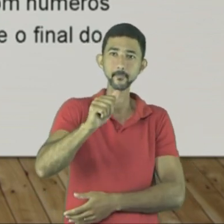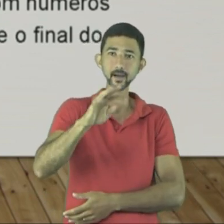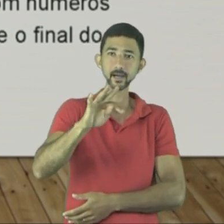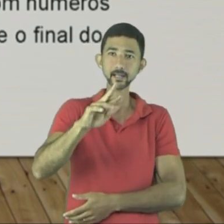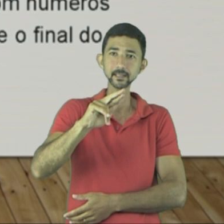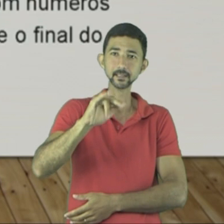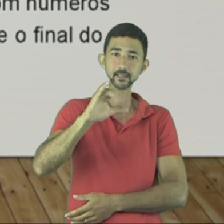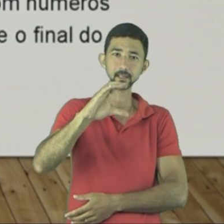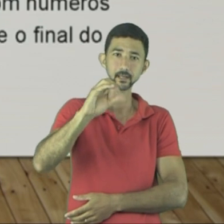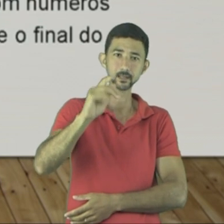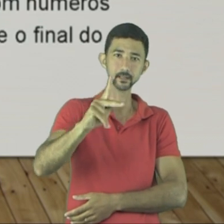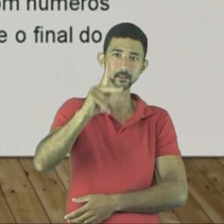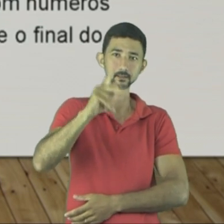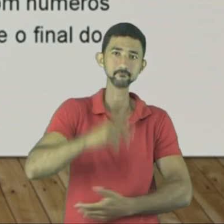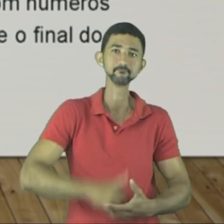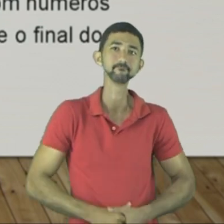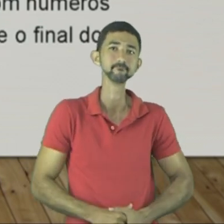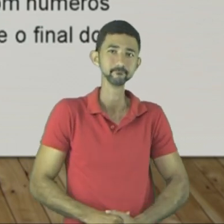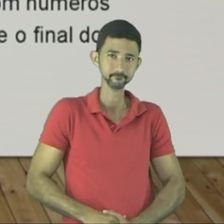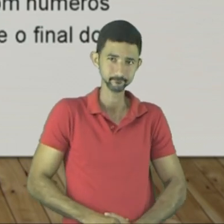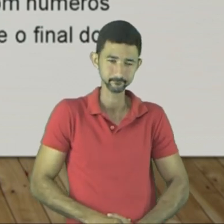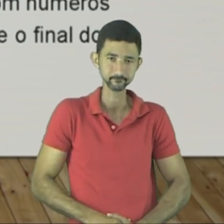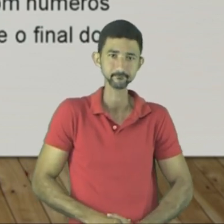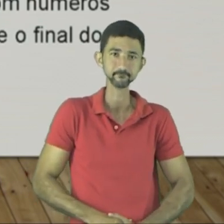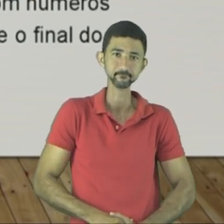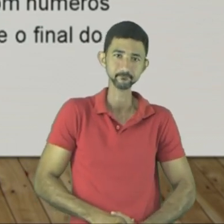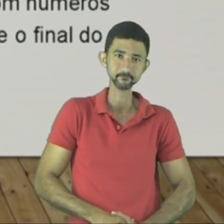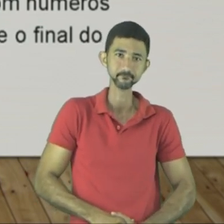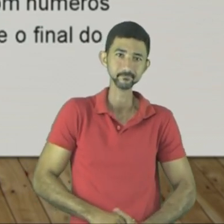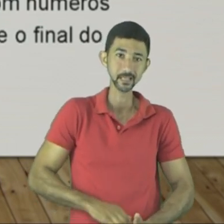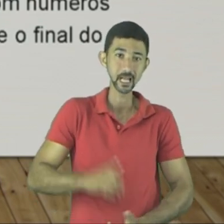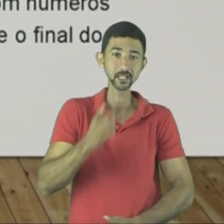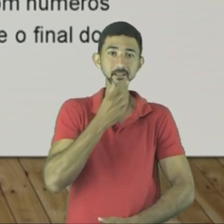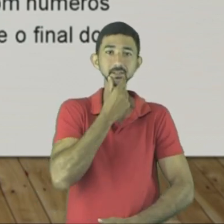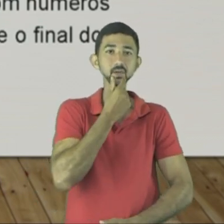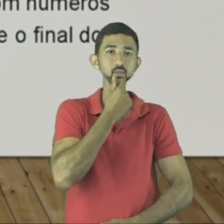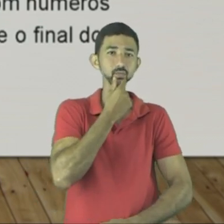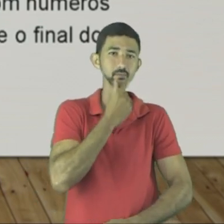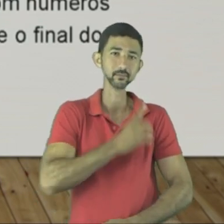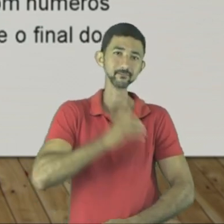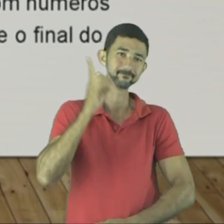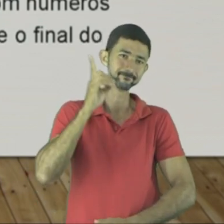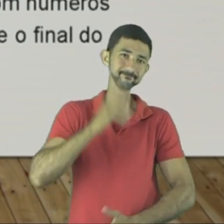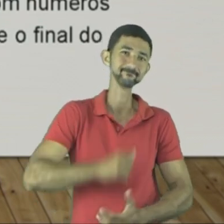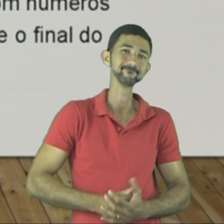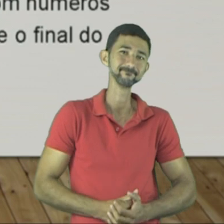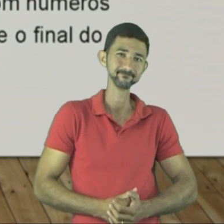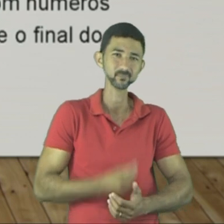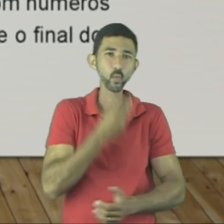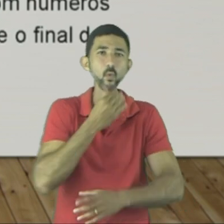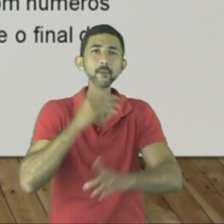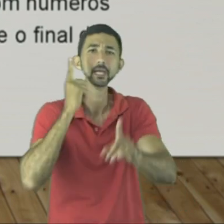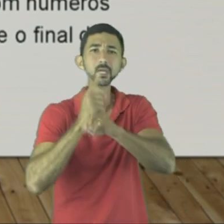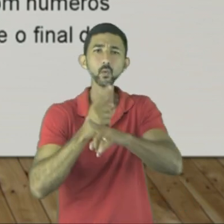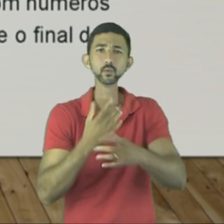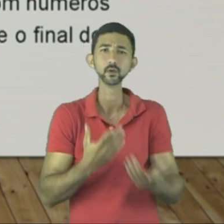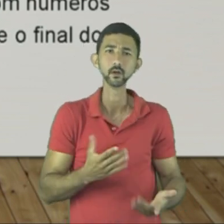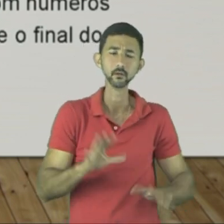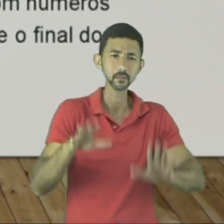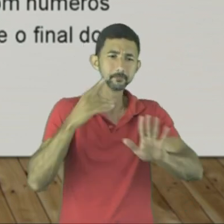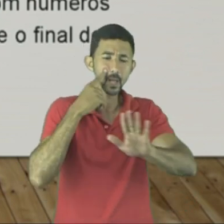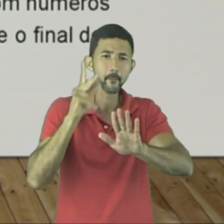7 de dezembro de 2018, tá? Na Flórida. É igual, professor? Poxa, mas o senhor disse